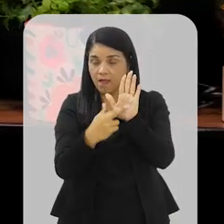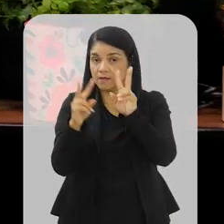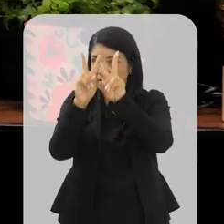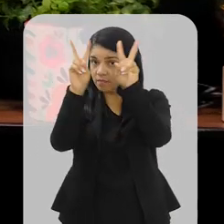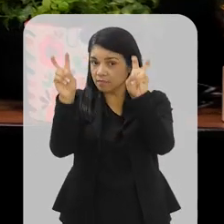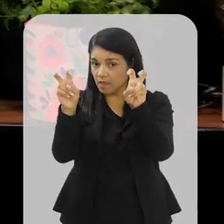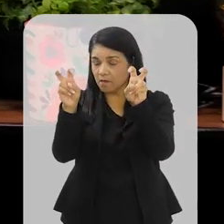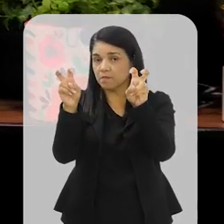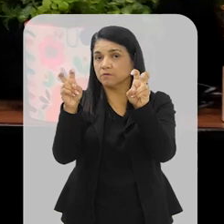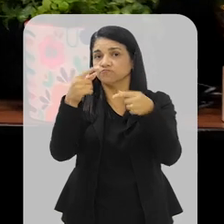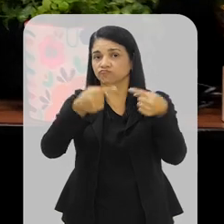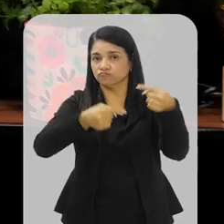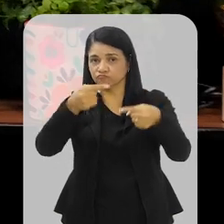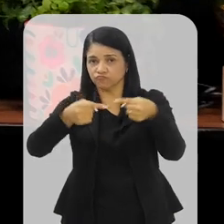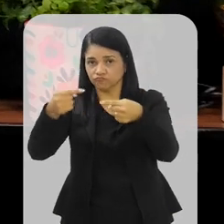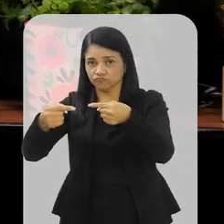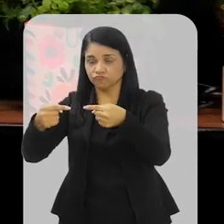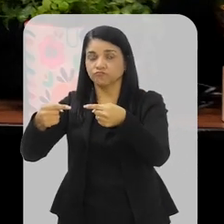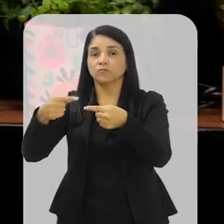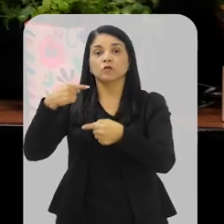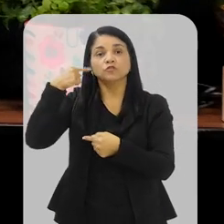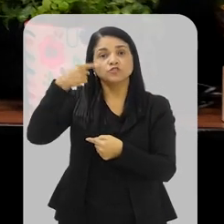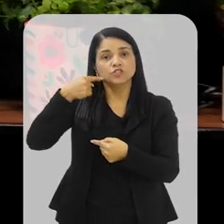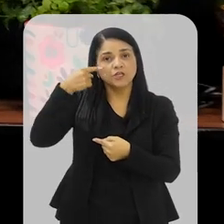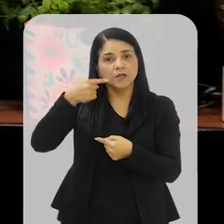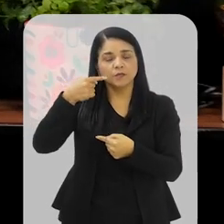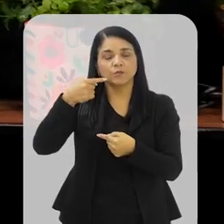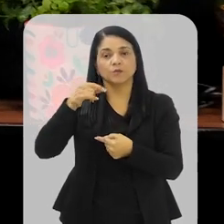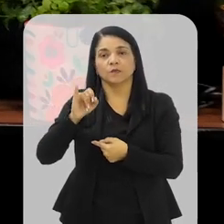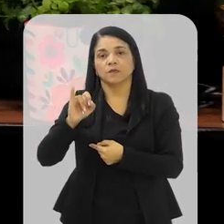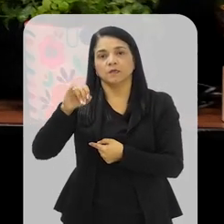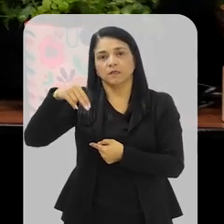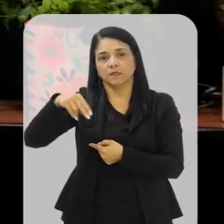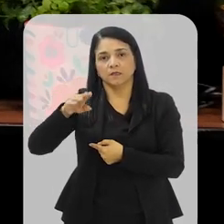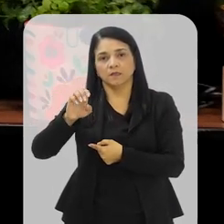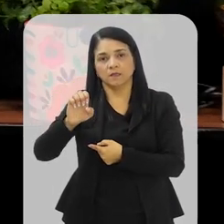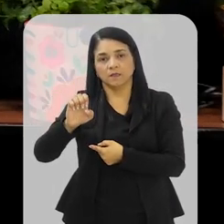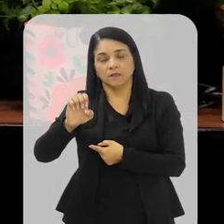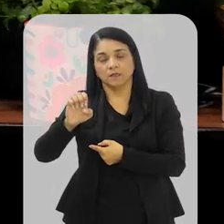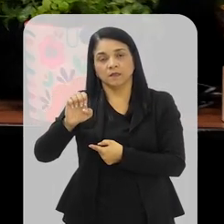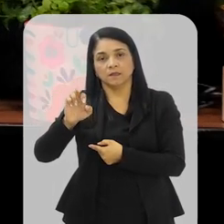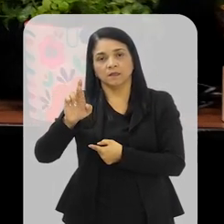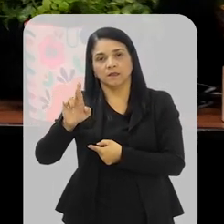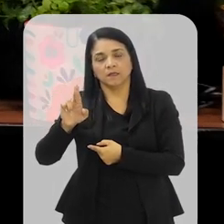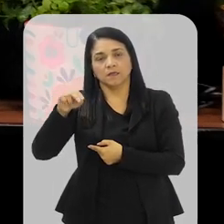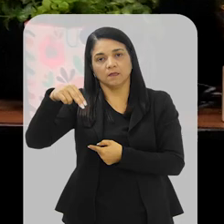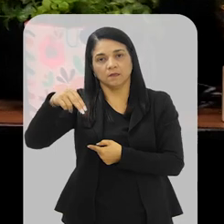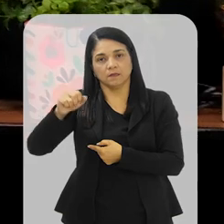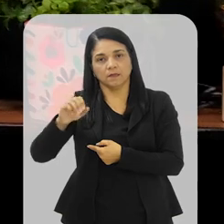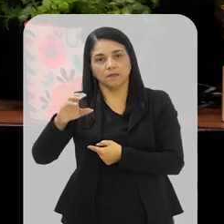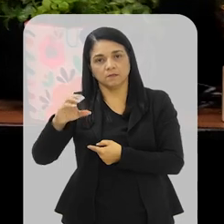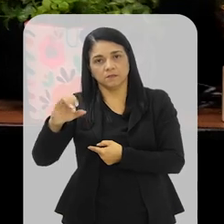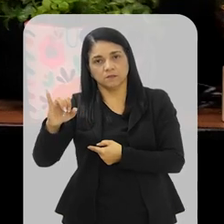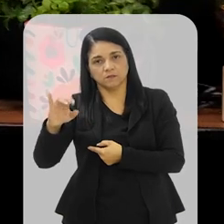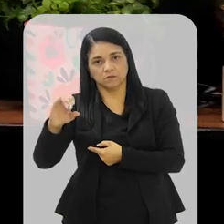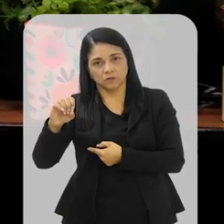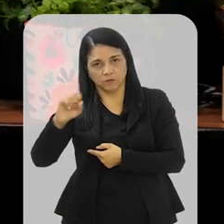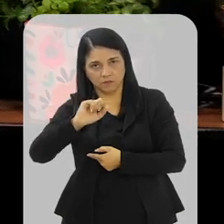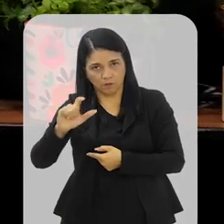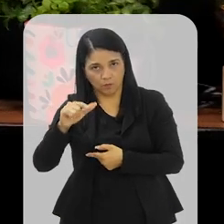tocar temas que repercutem o direito internacional mesmo aqueles temas que a ao se fazer uma